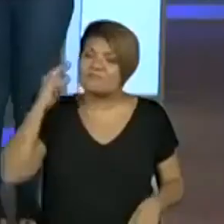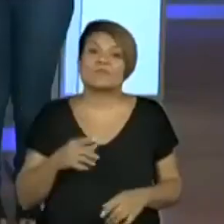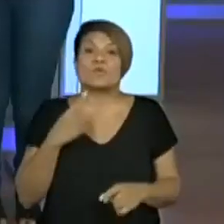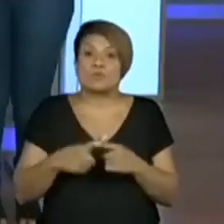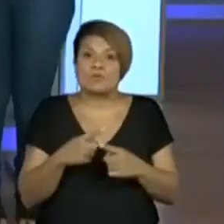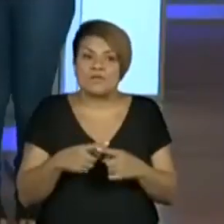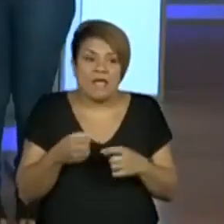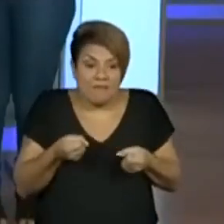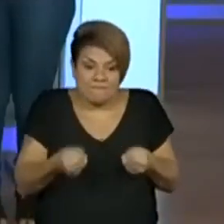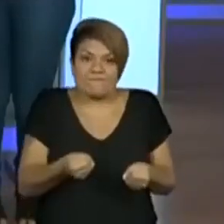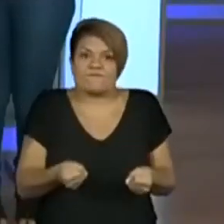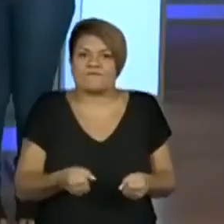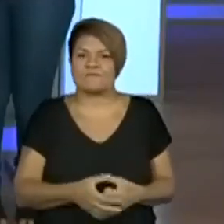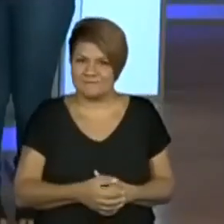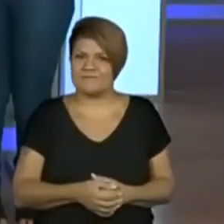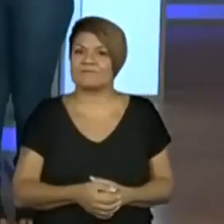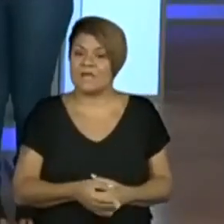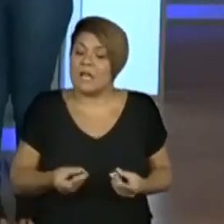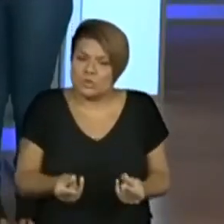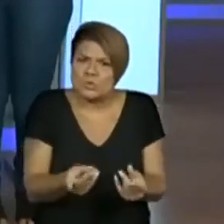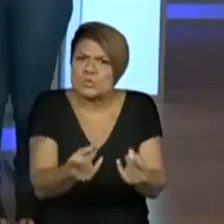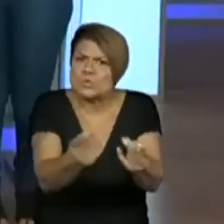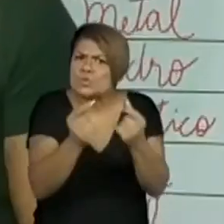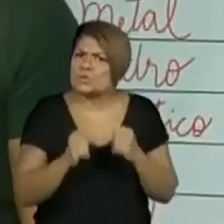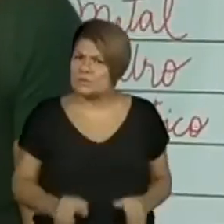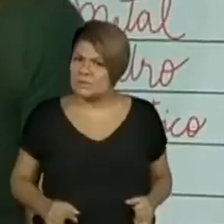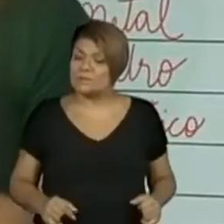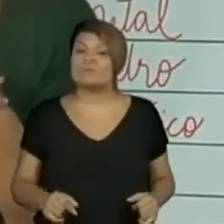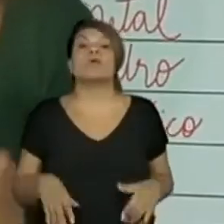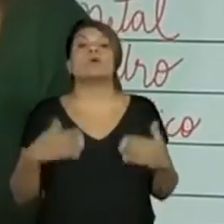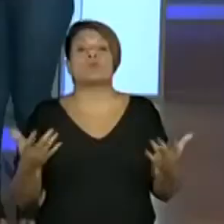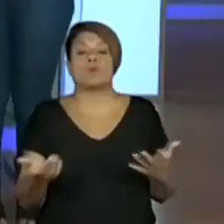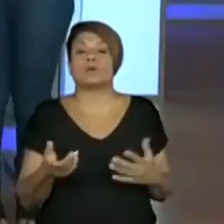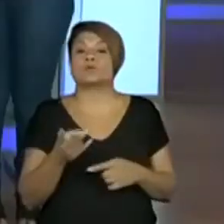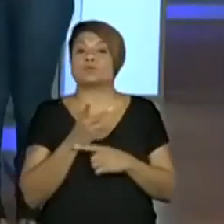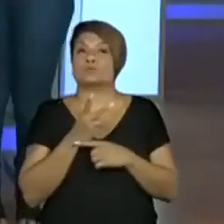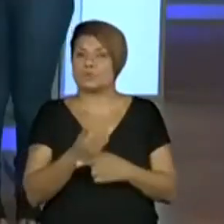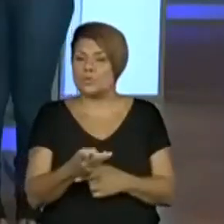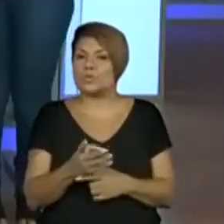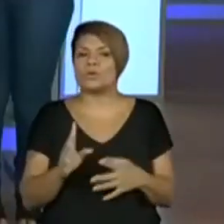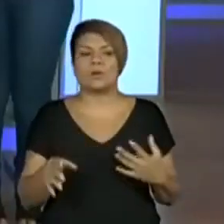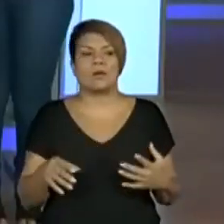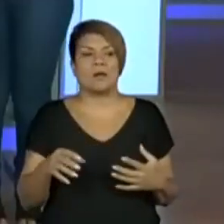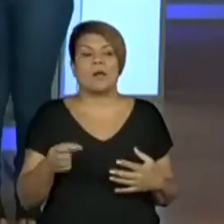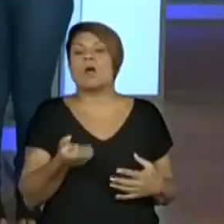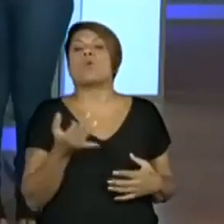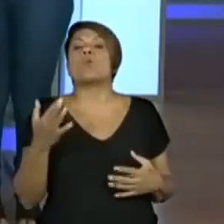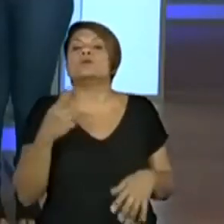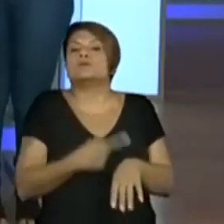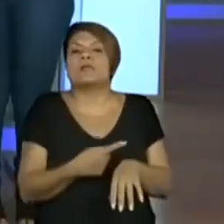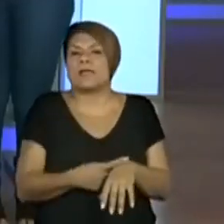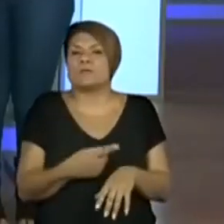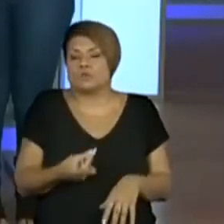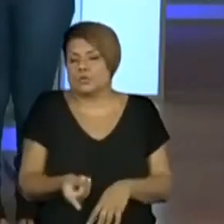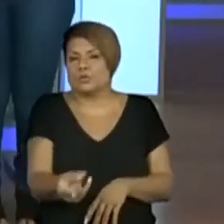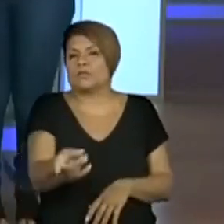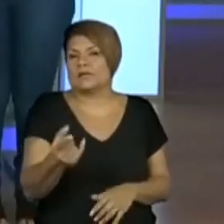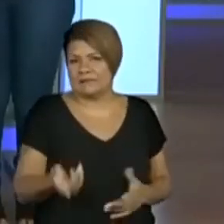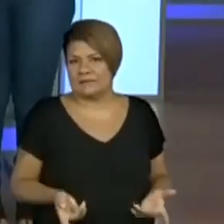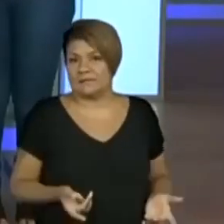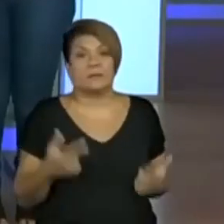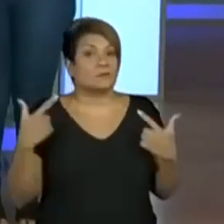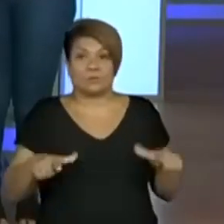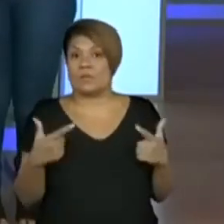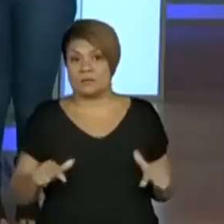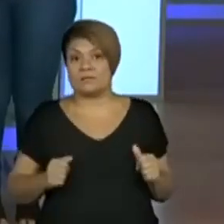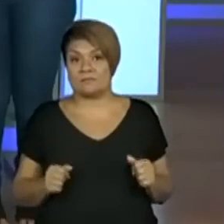resposta é muito resistente exato então quando a gente procura quanto tempo dura alguma coisa de porcelana na verdade